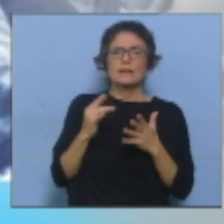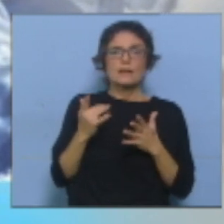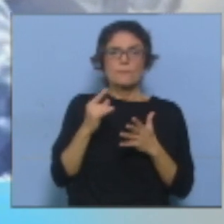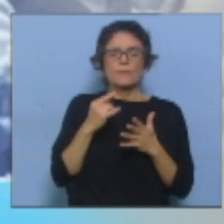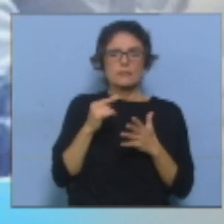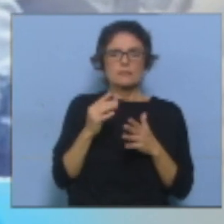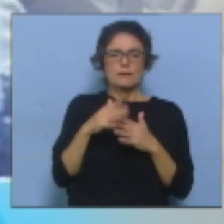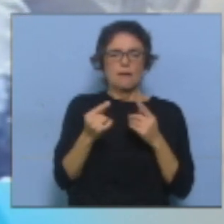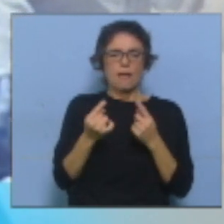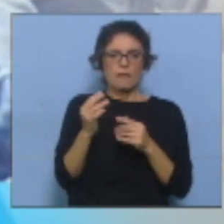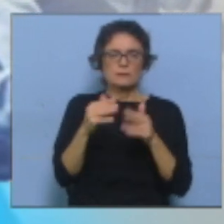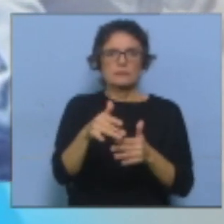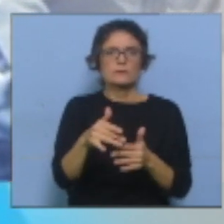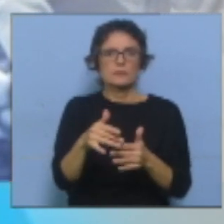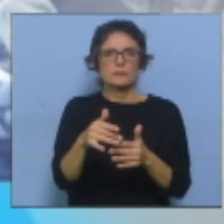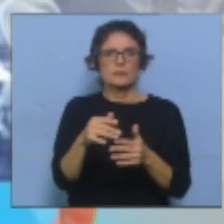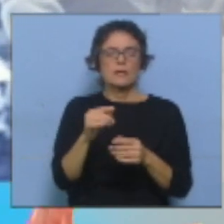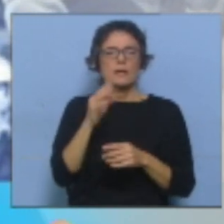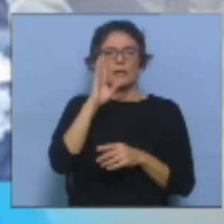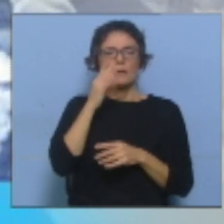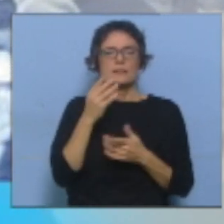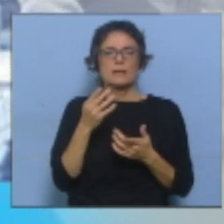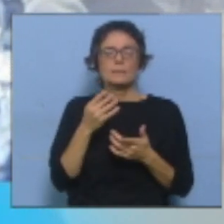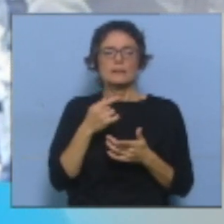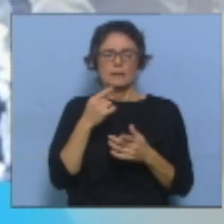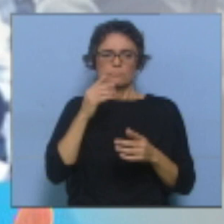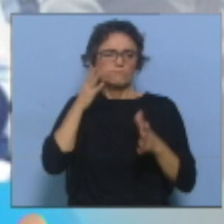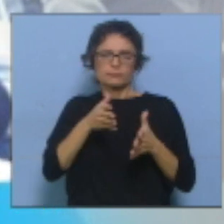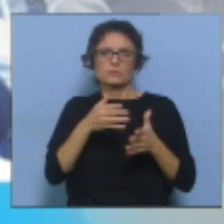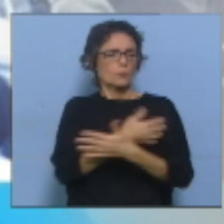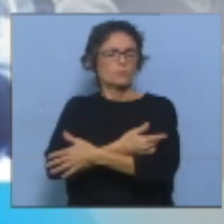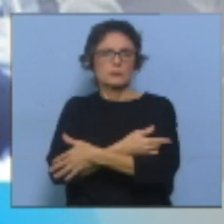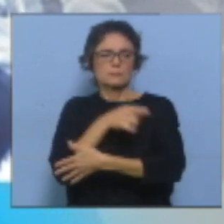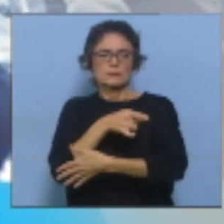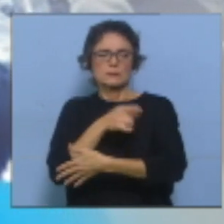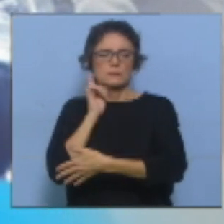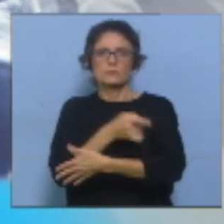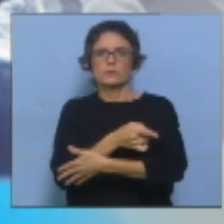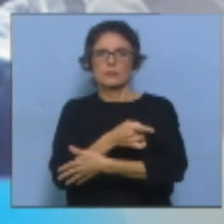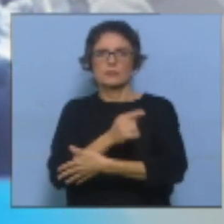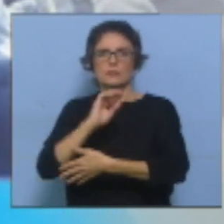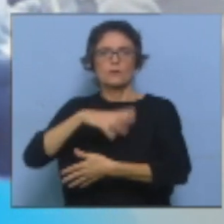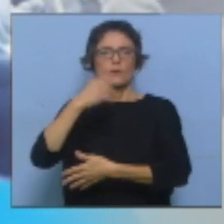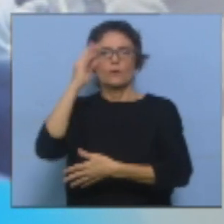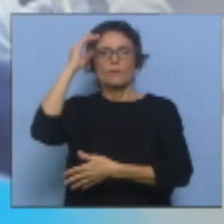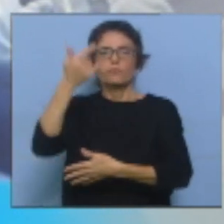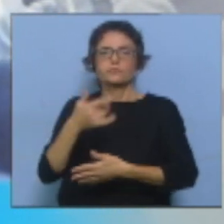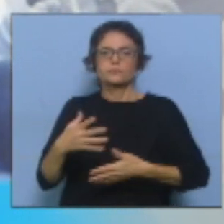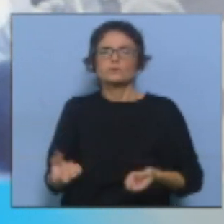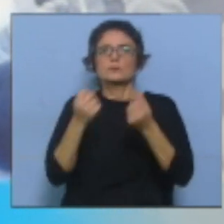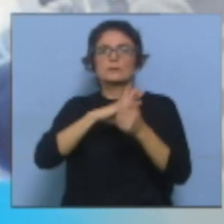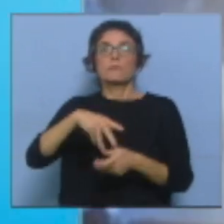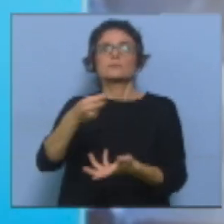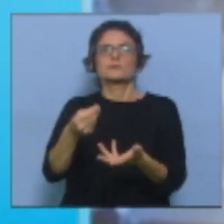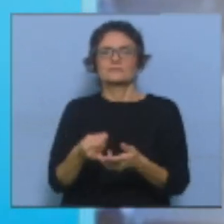muito rápido na vida de São José, mas São José sabe uma coisa, é preciso guardar o menino, porque aquele menino é o Salvador do mundo. Estava a reparar na atenção